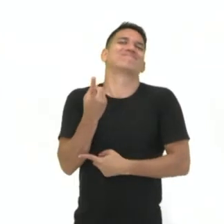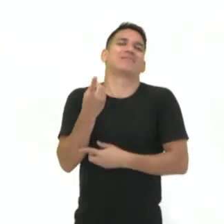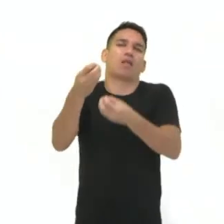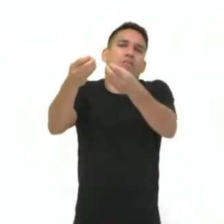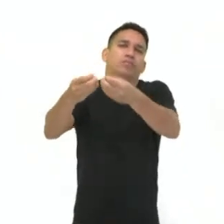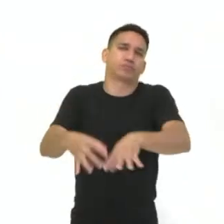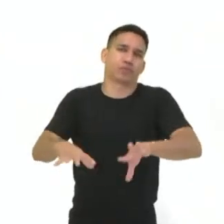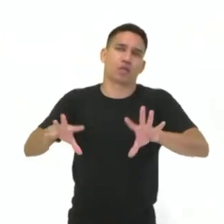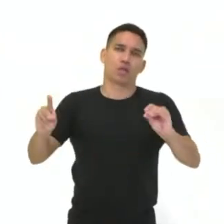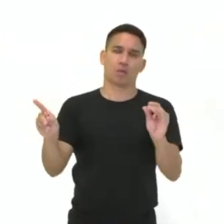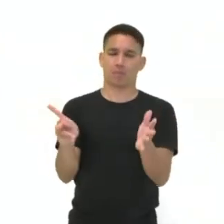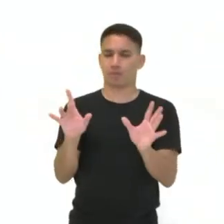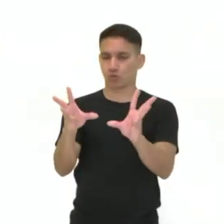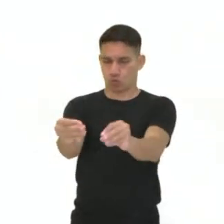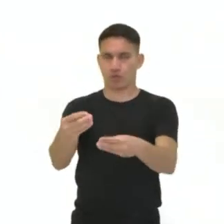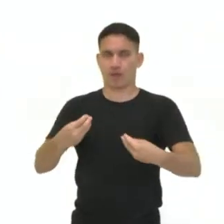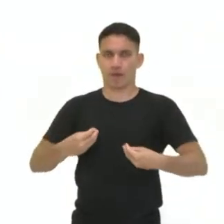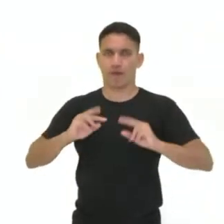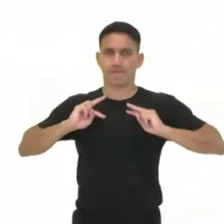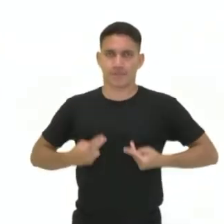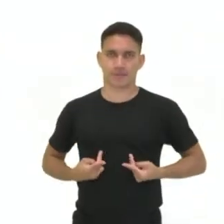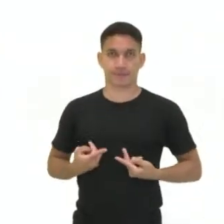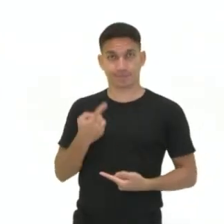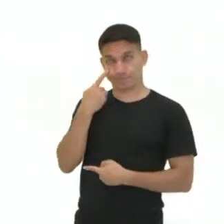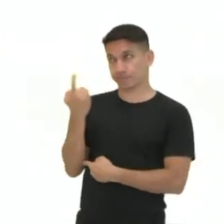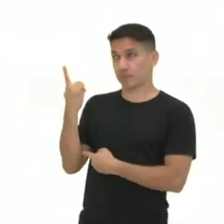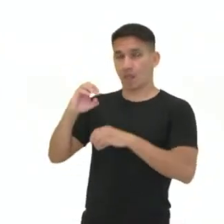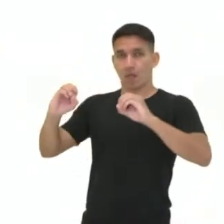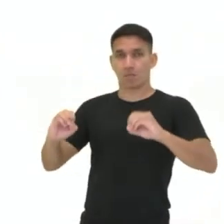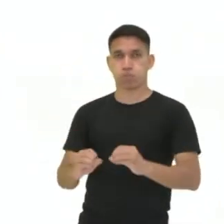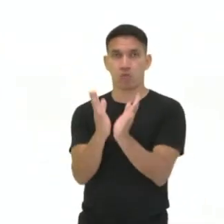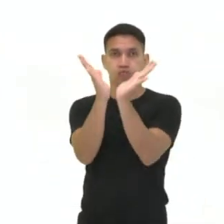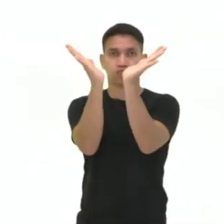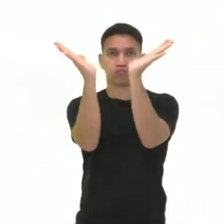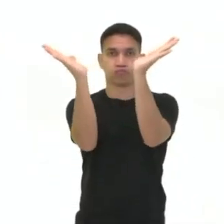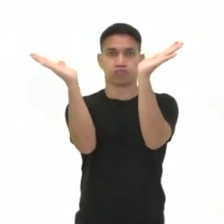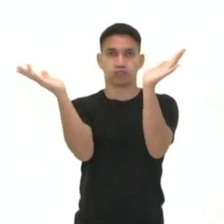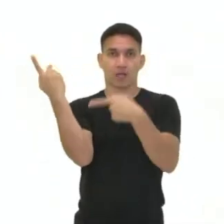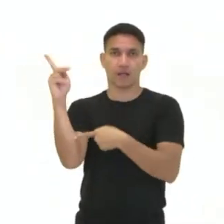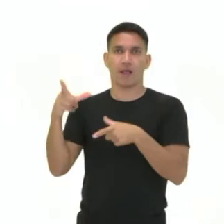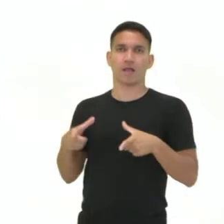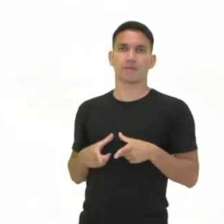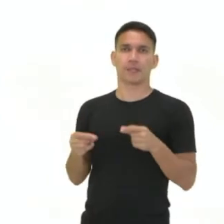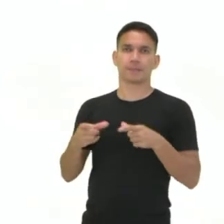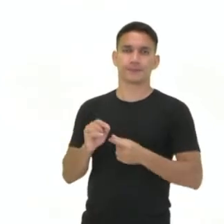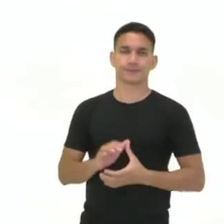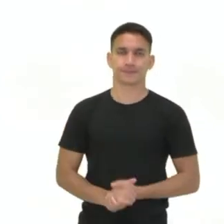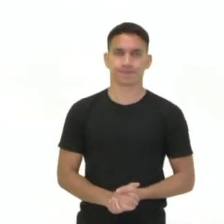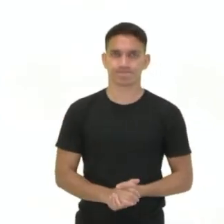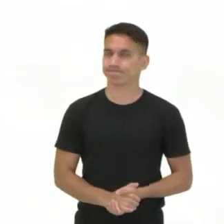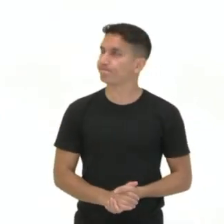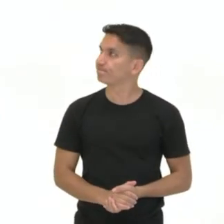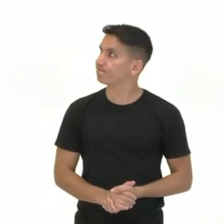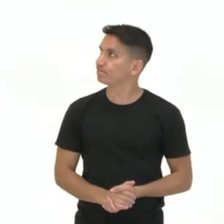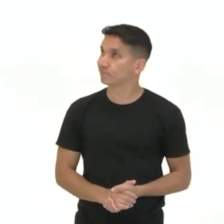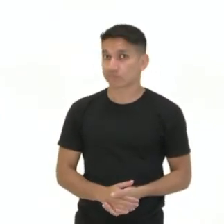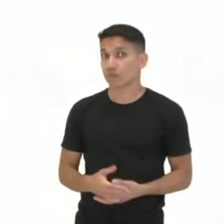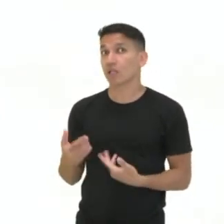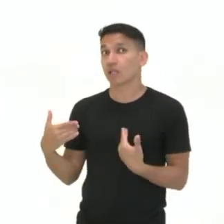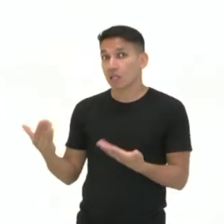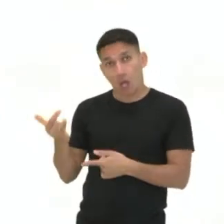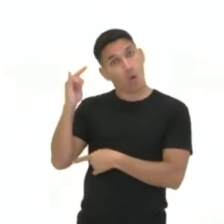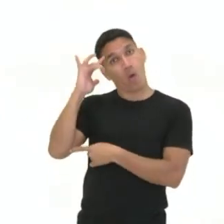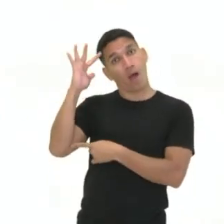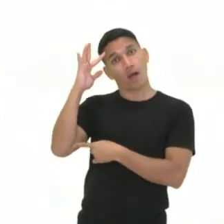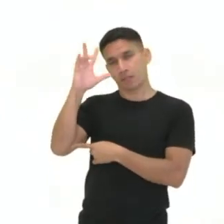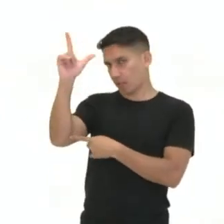degradação da espécie humana, como o caso ali, a gente está observando a bomba atômica nessa imagem, tá? Então ela está pensando